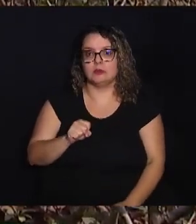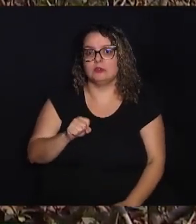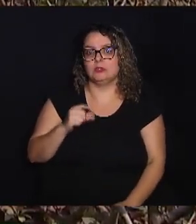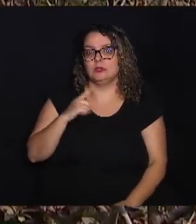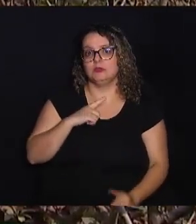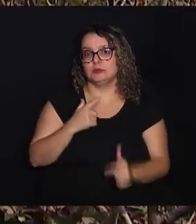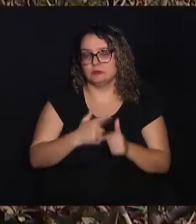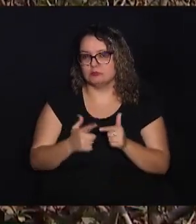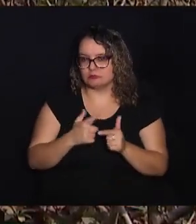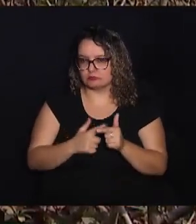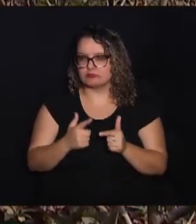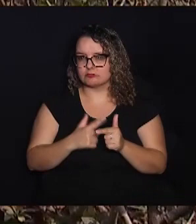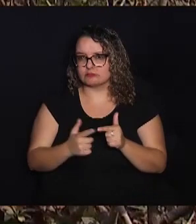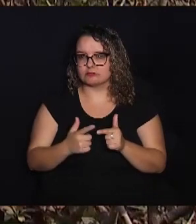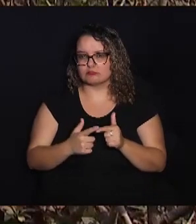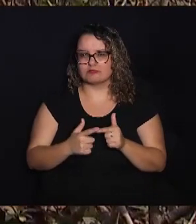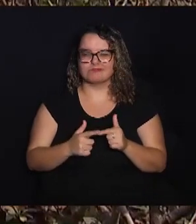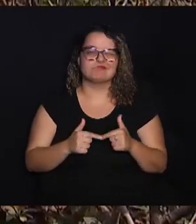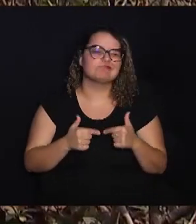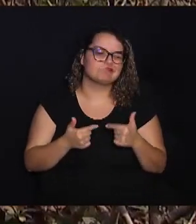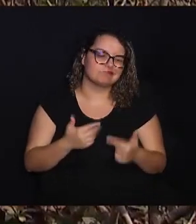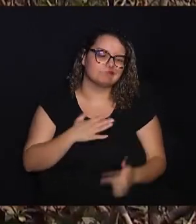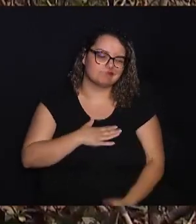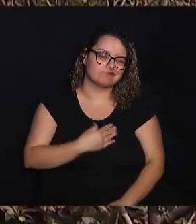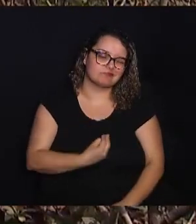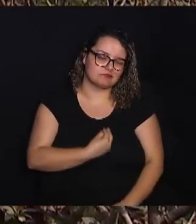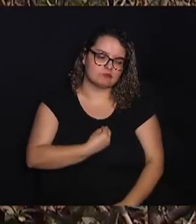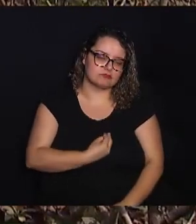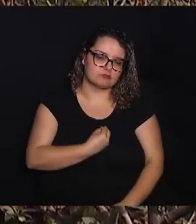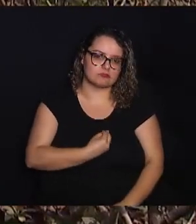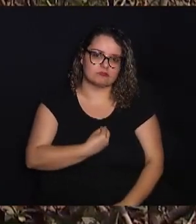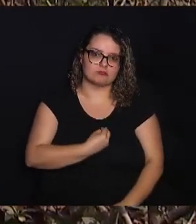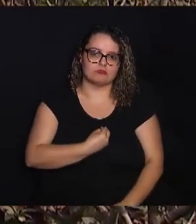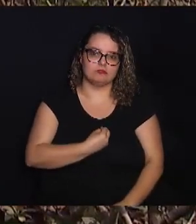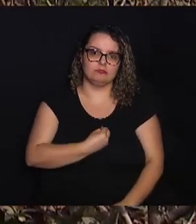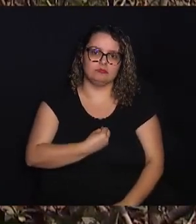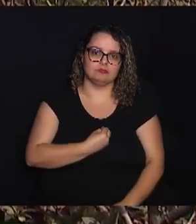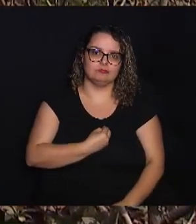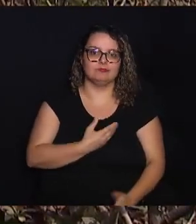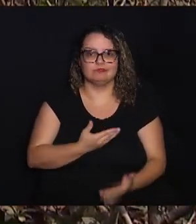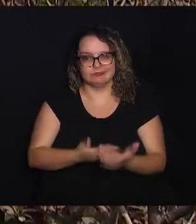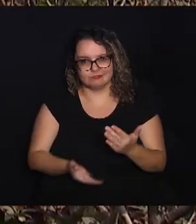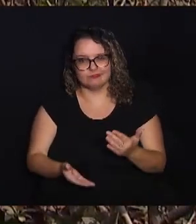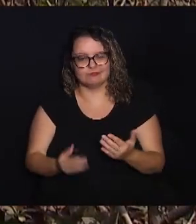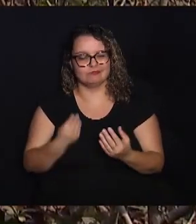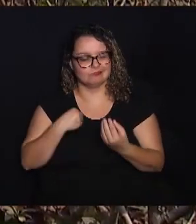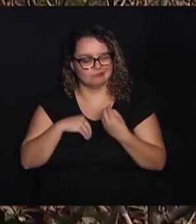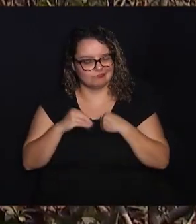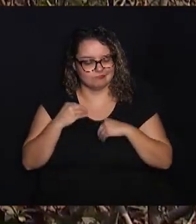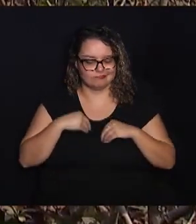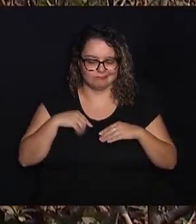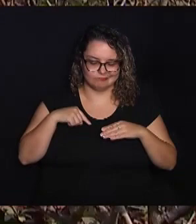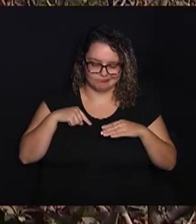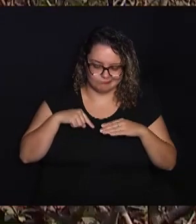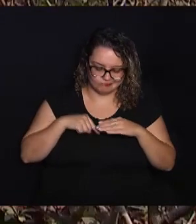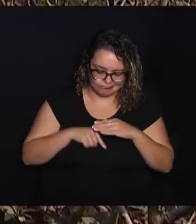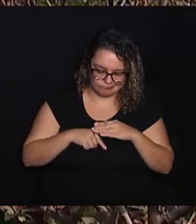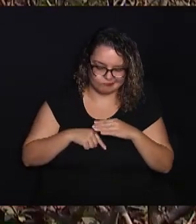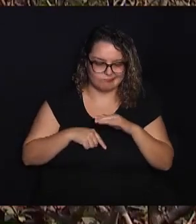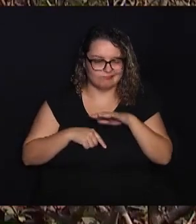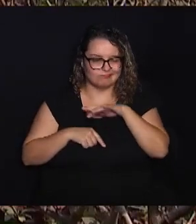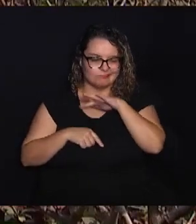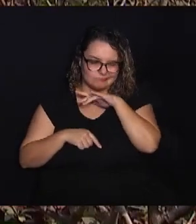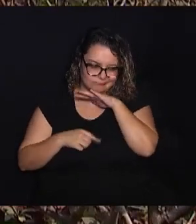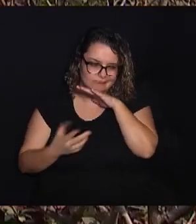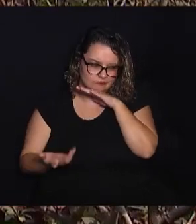problema bem chato assim na minha vida, né? Uma questão de perda, foi uma depressão um pouco ruim assim.